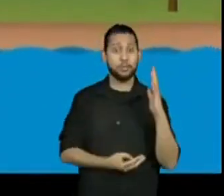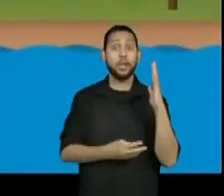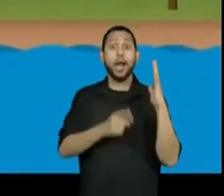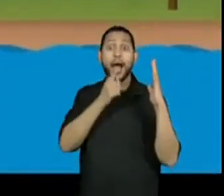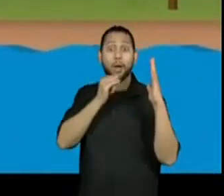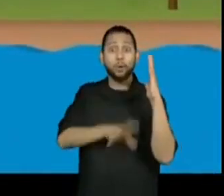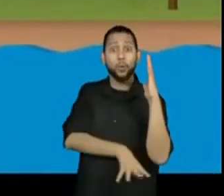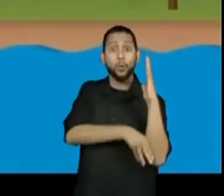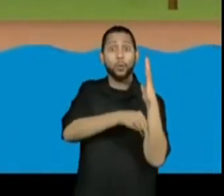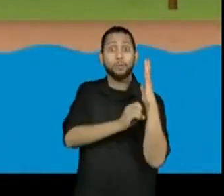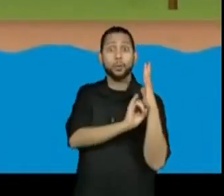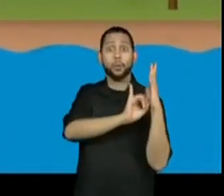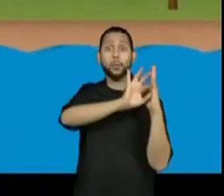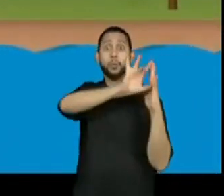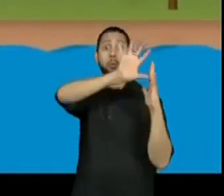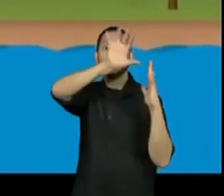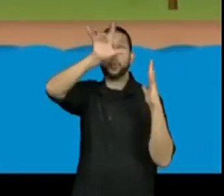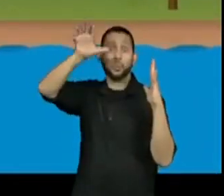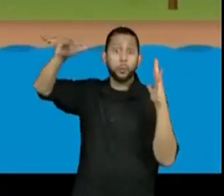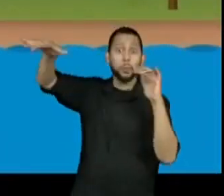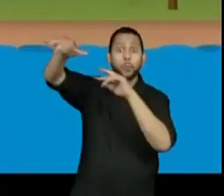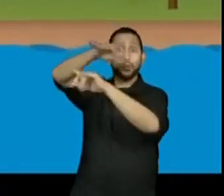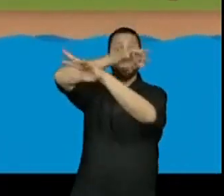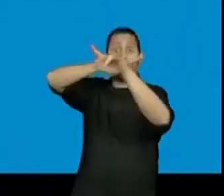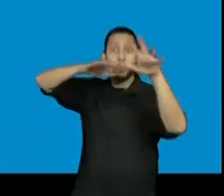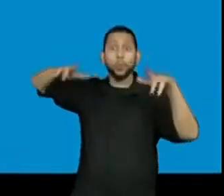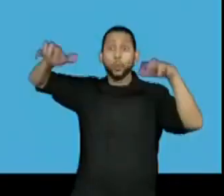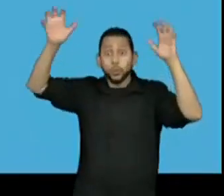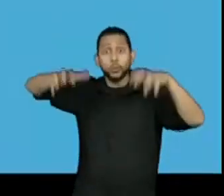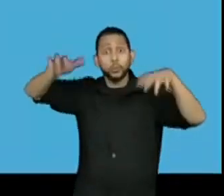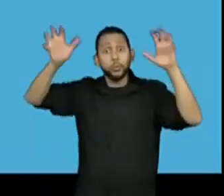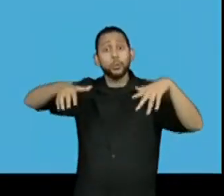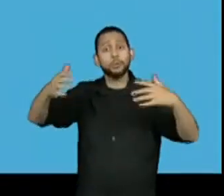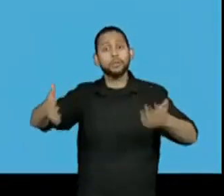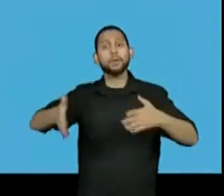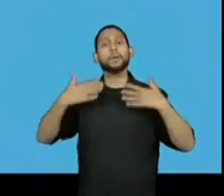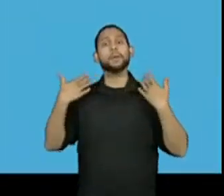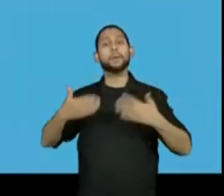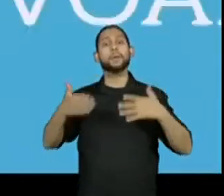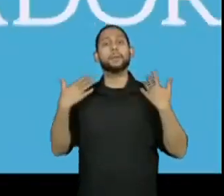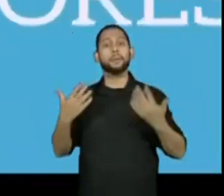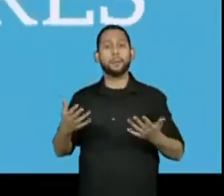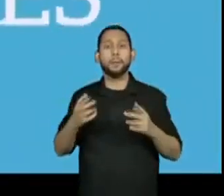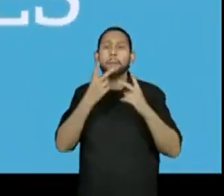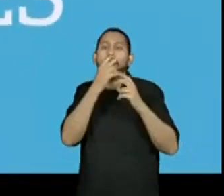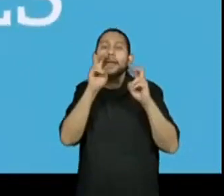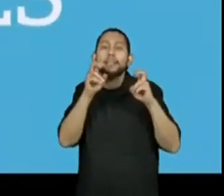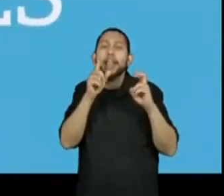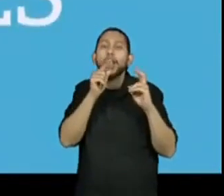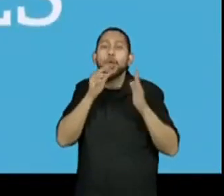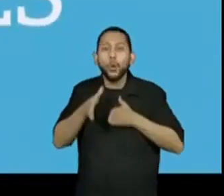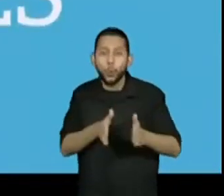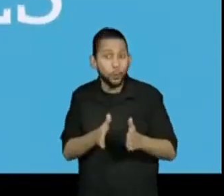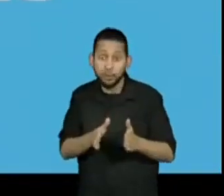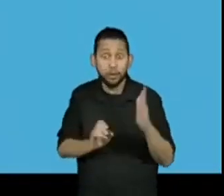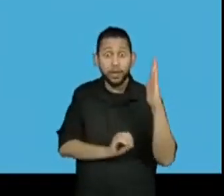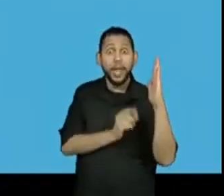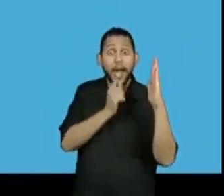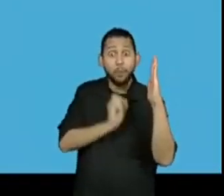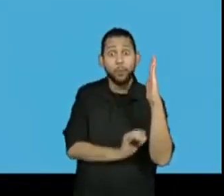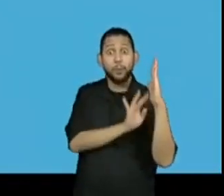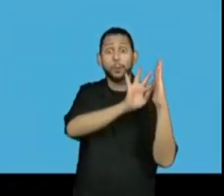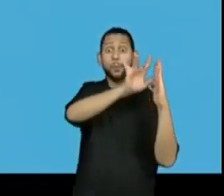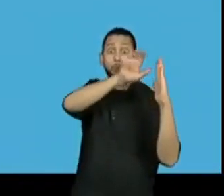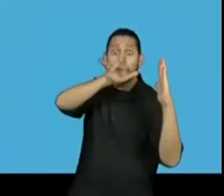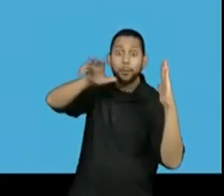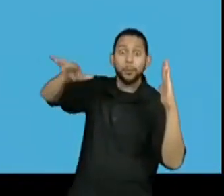superior à vazão do rio Amazonas. Toda essa umidade formam os rios voadores, que são levados com o vento para